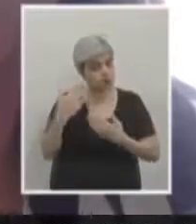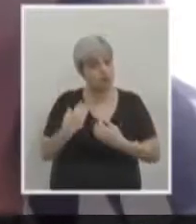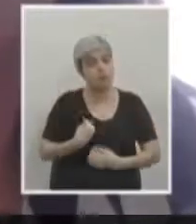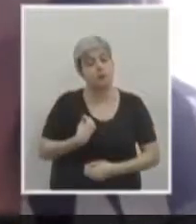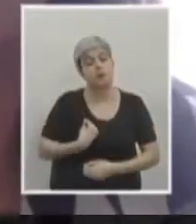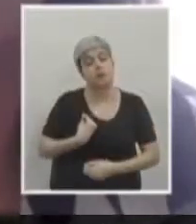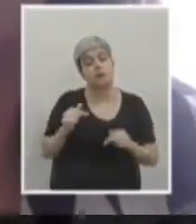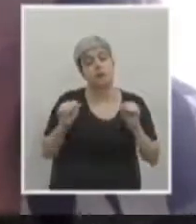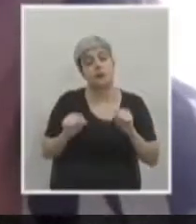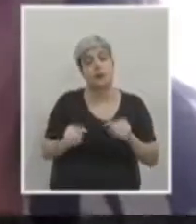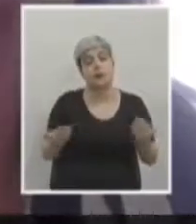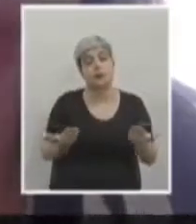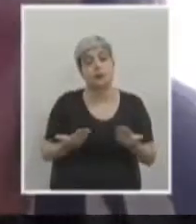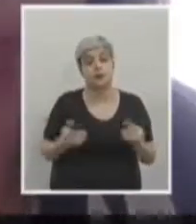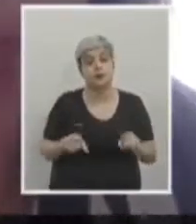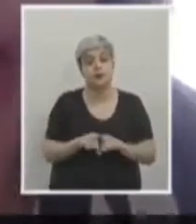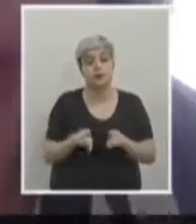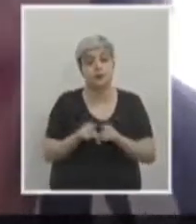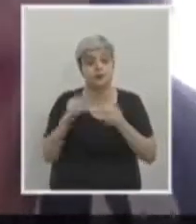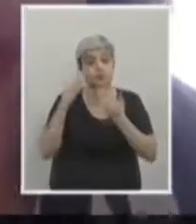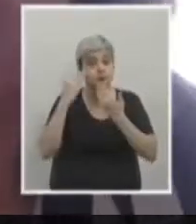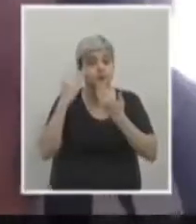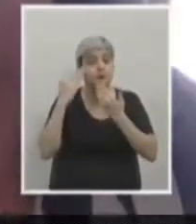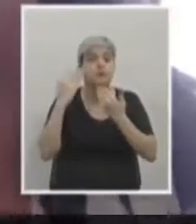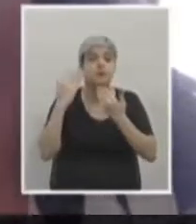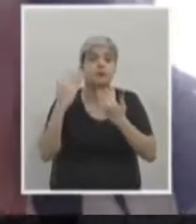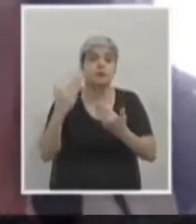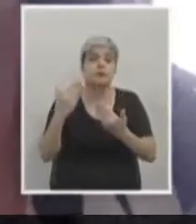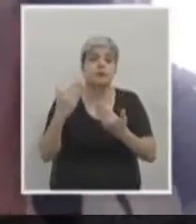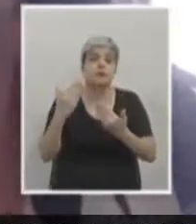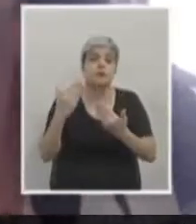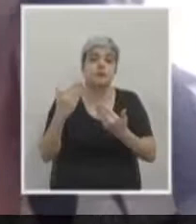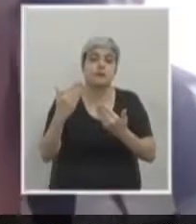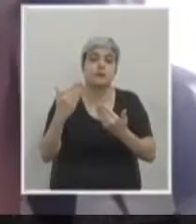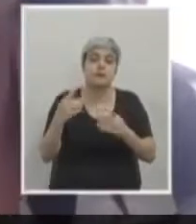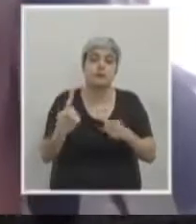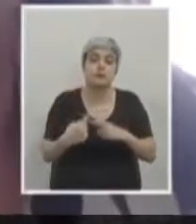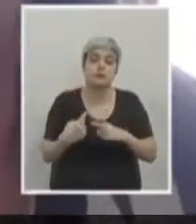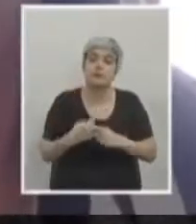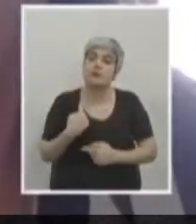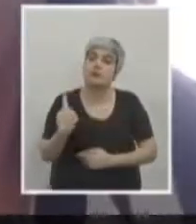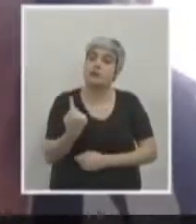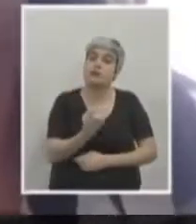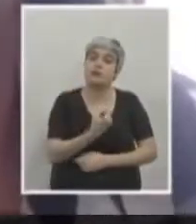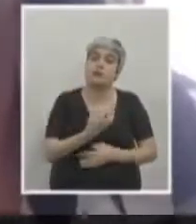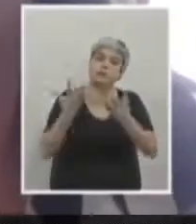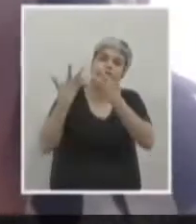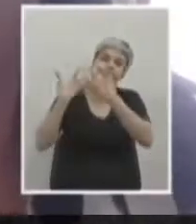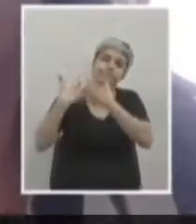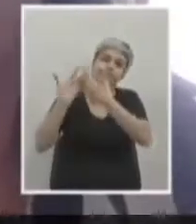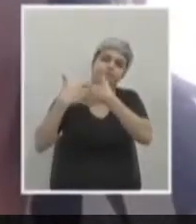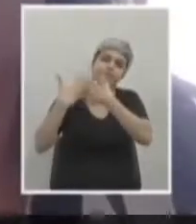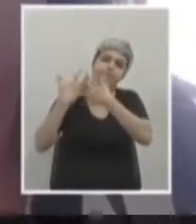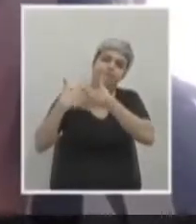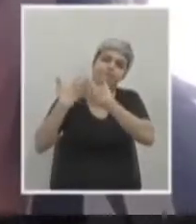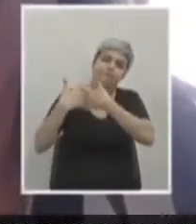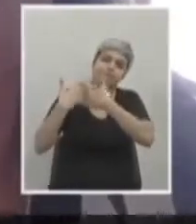e agradeço também os pontos expostos, porque nos fazem refletir, nos ajudam a repensar